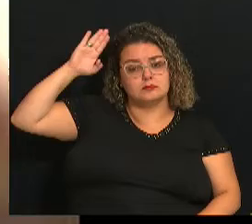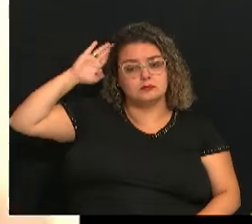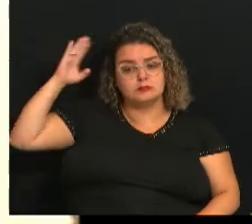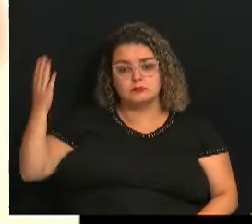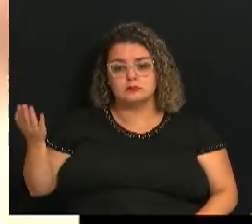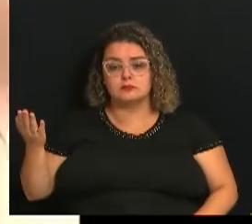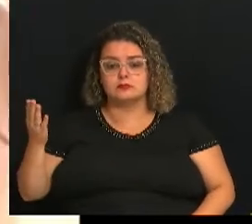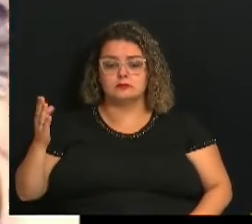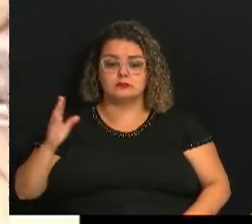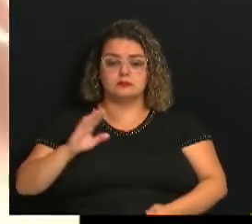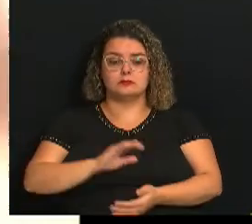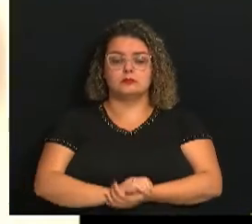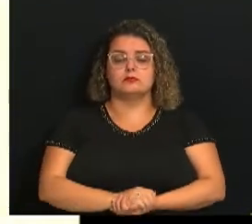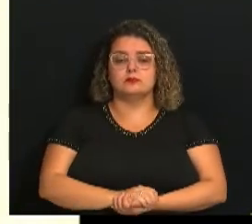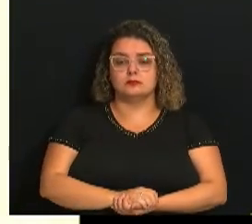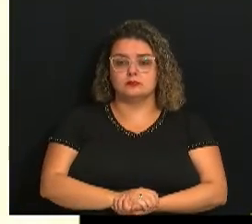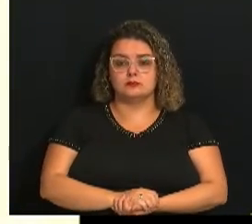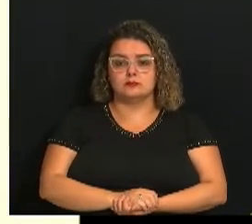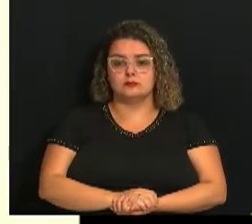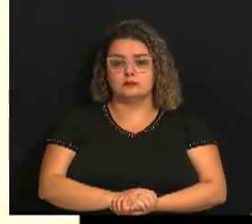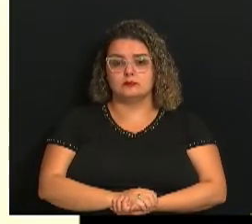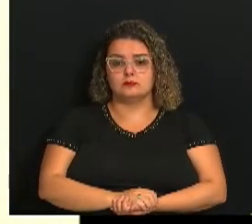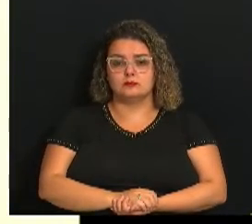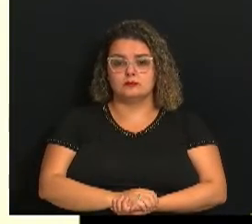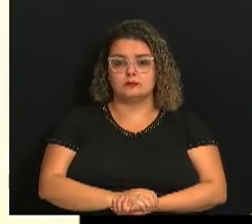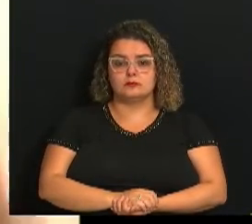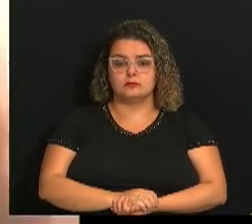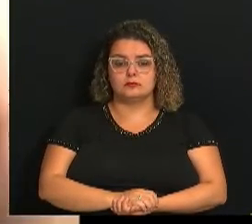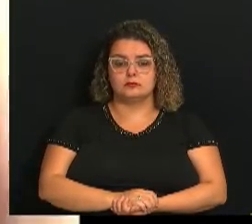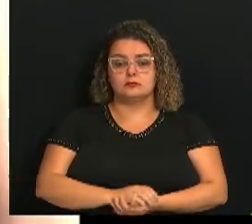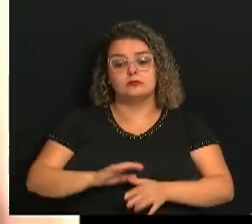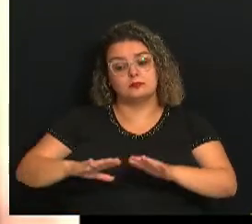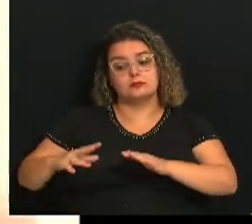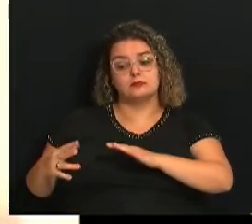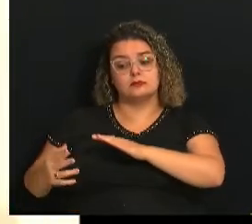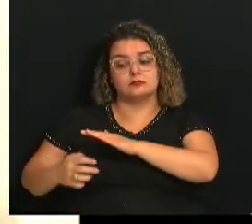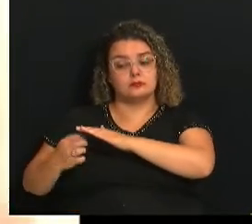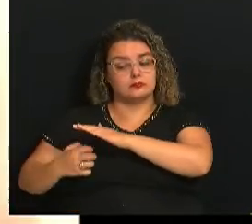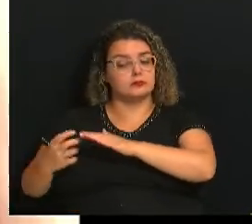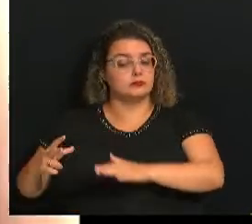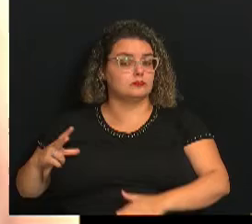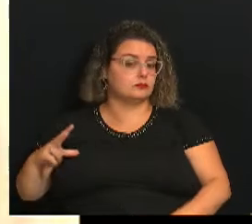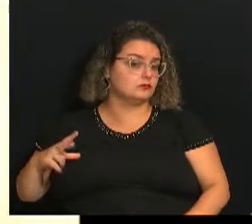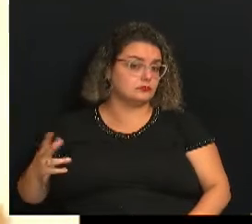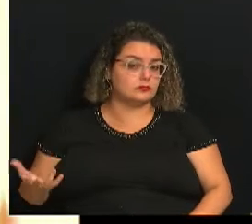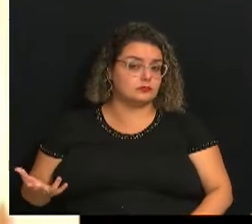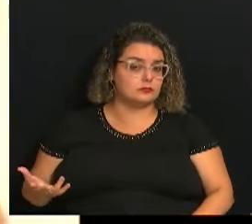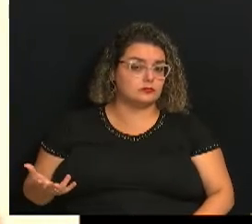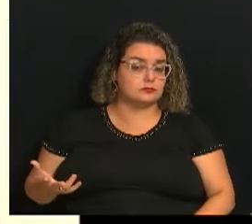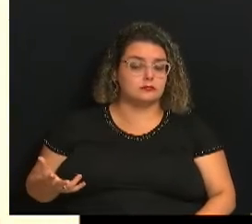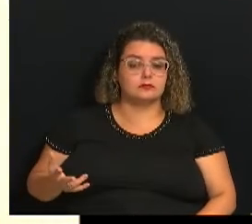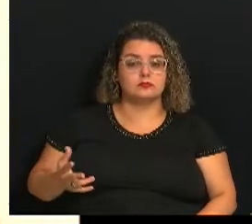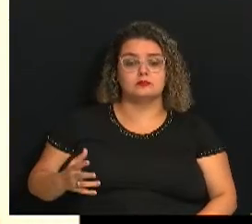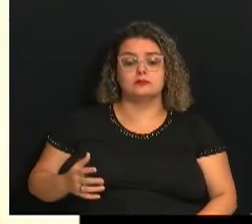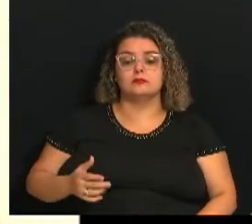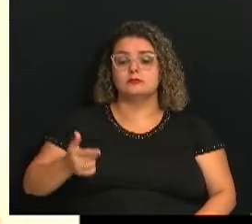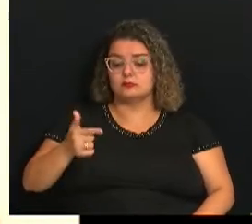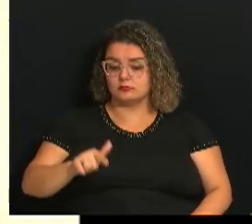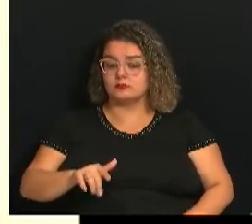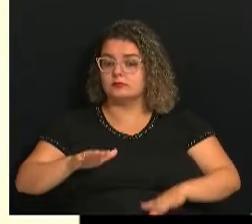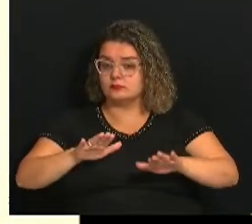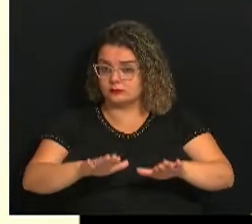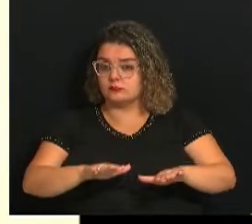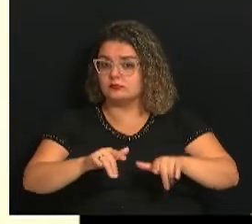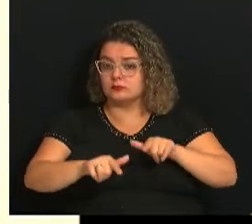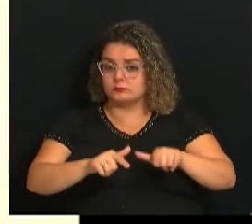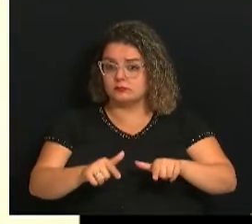mesmo setores setores privados, mas para manter esses trabalhadores nas